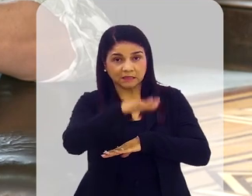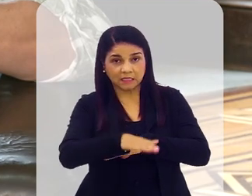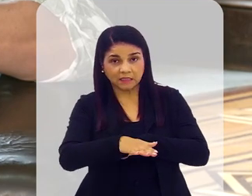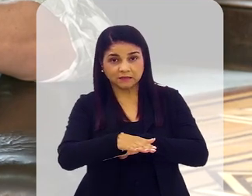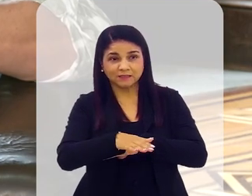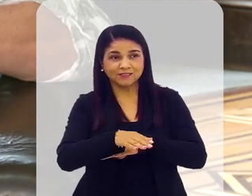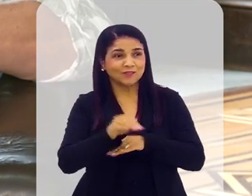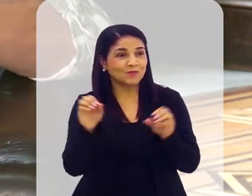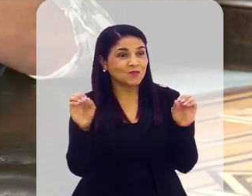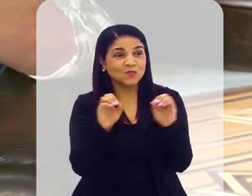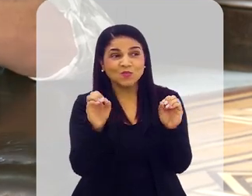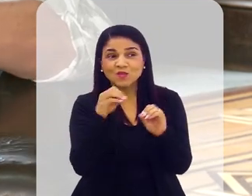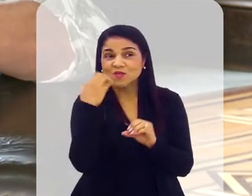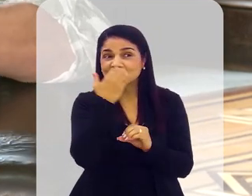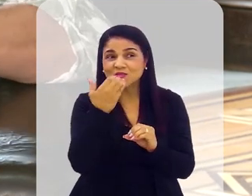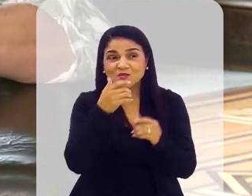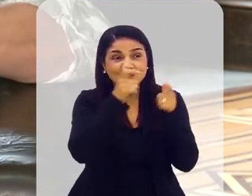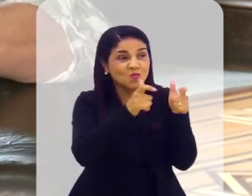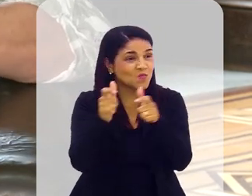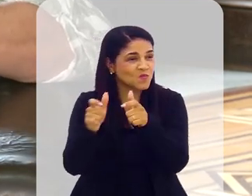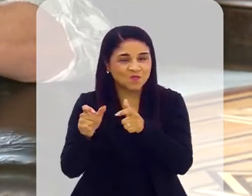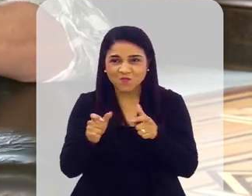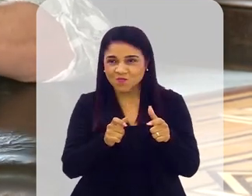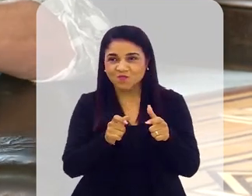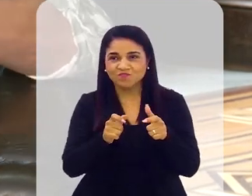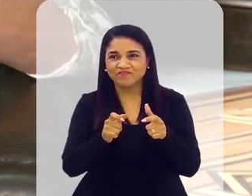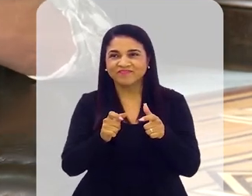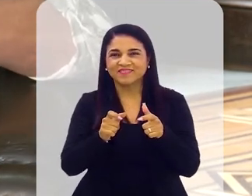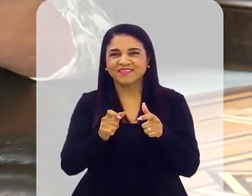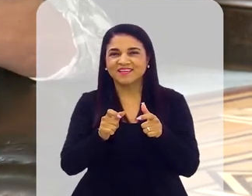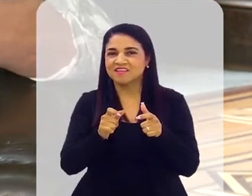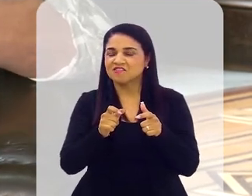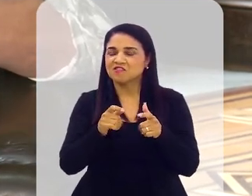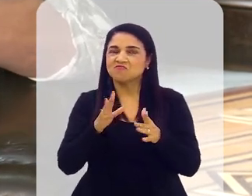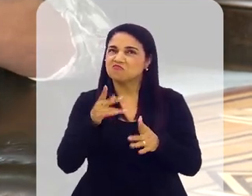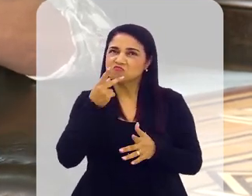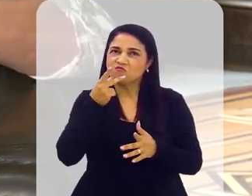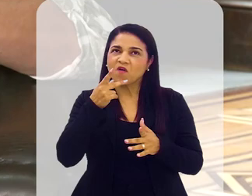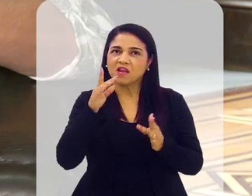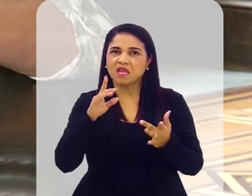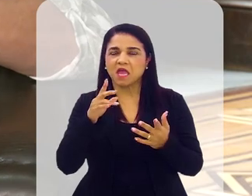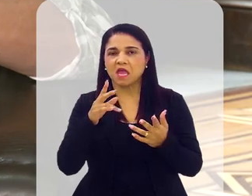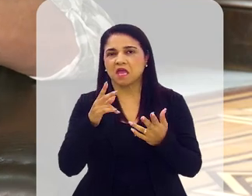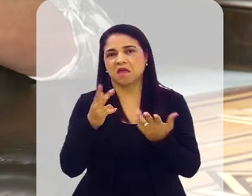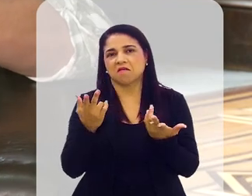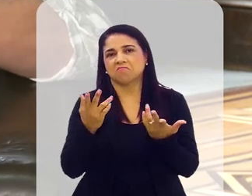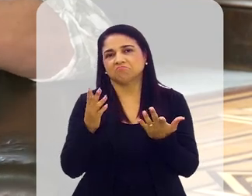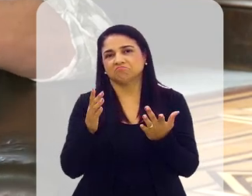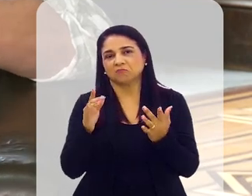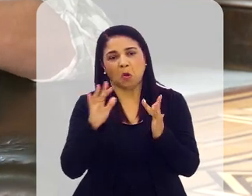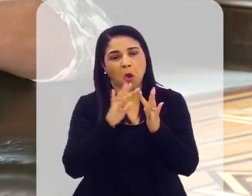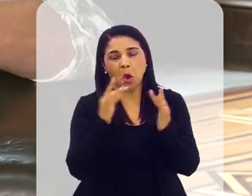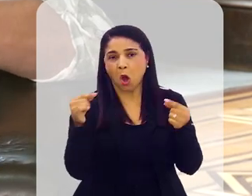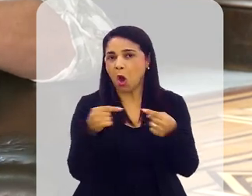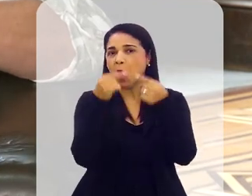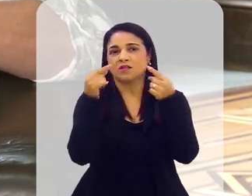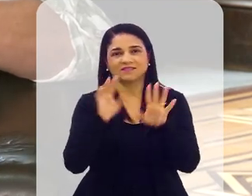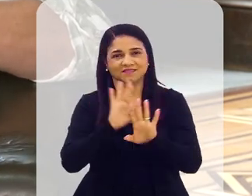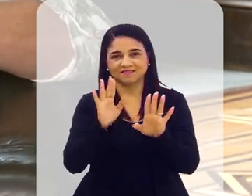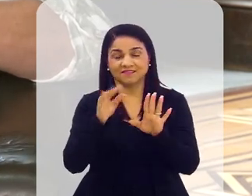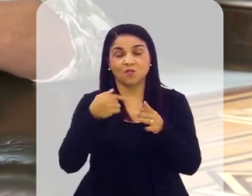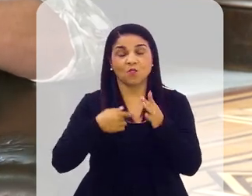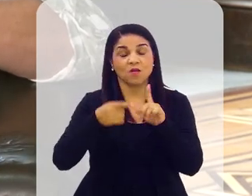4:30 da tarde. Ah, chegou agora? Ontem, eu não cantei ela em lugar nenhum, essa música. Então aqui nós temos a gente coisa boa. A gente não fala coincidência, né? Porque eu iria gravar esse programa